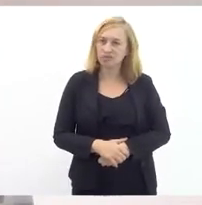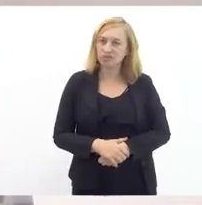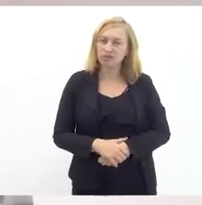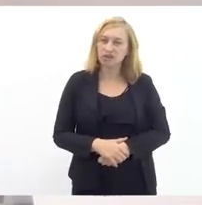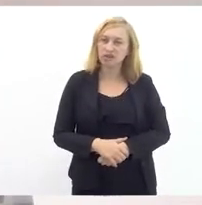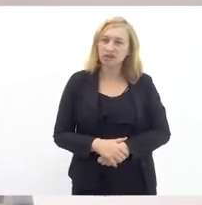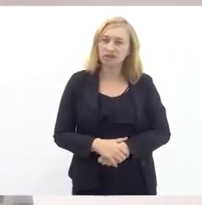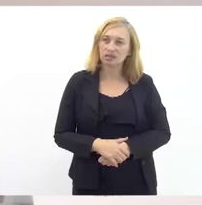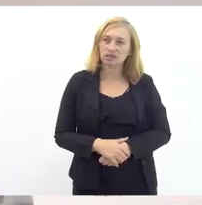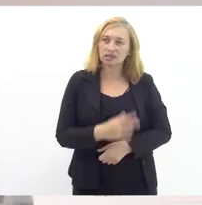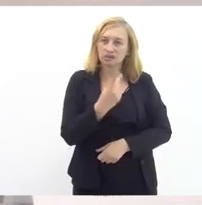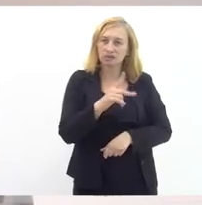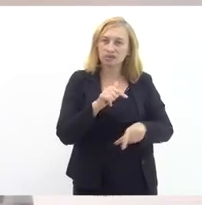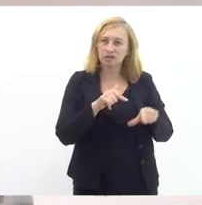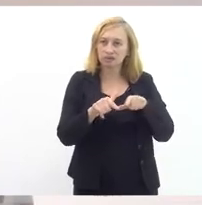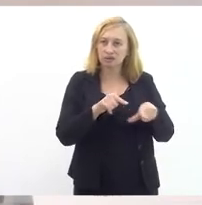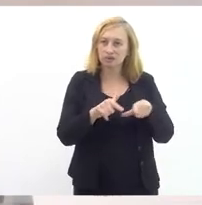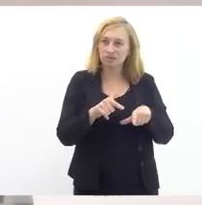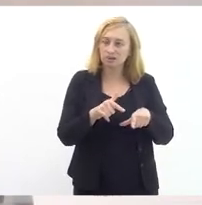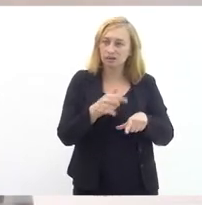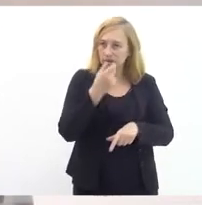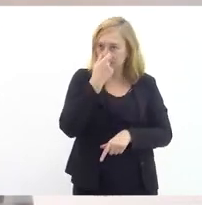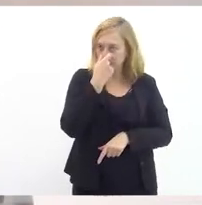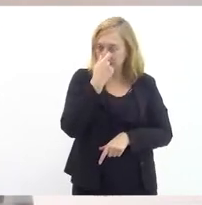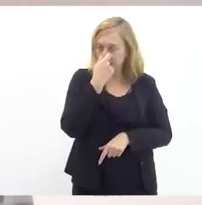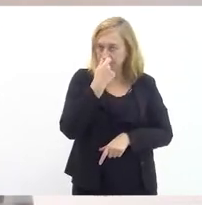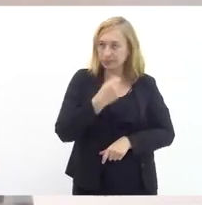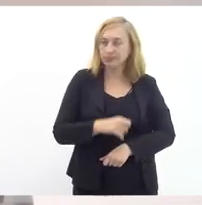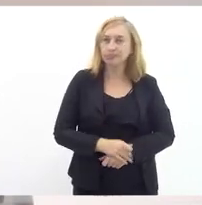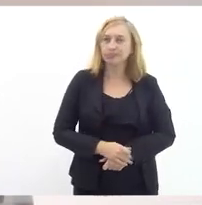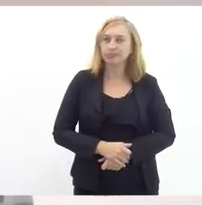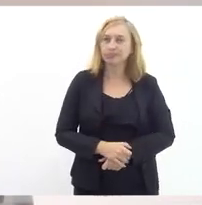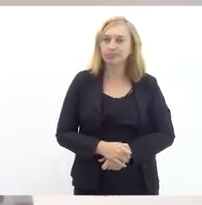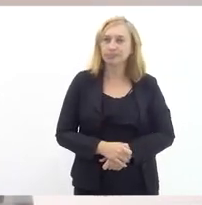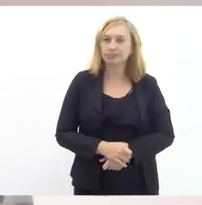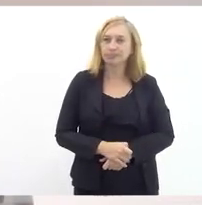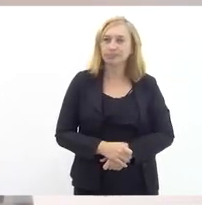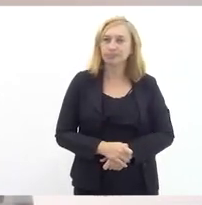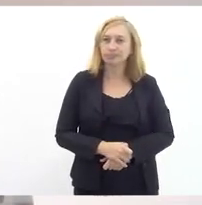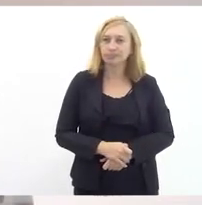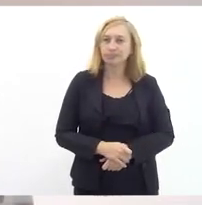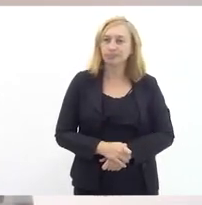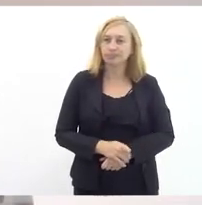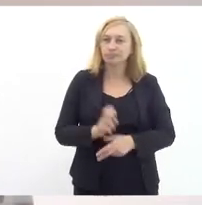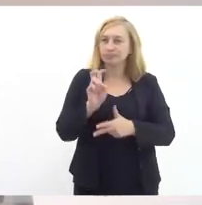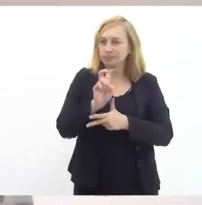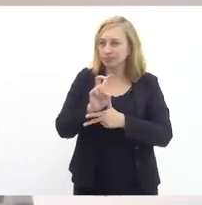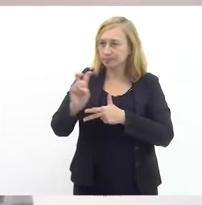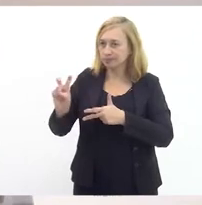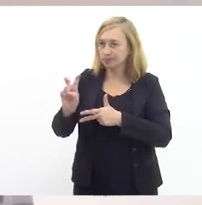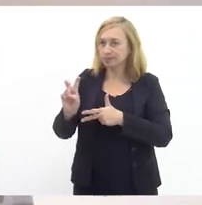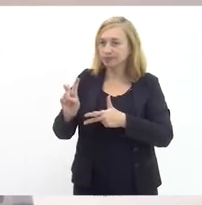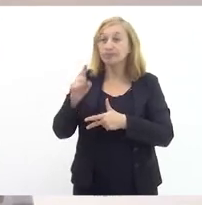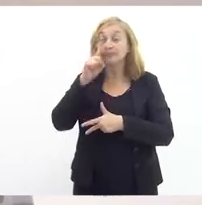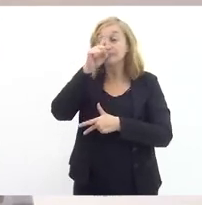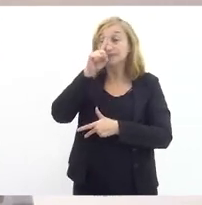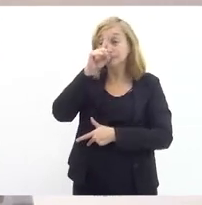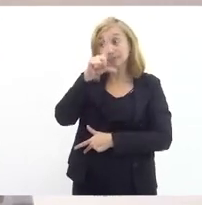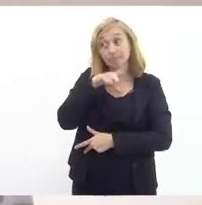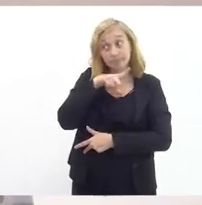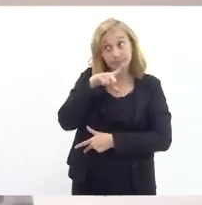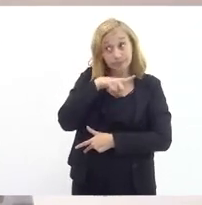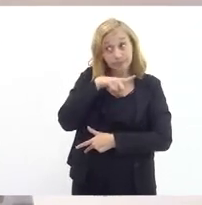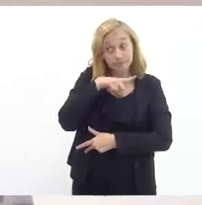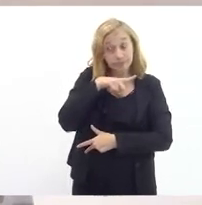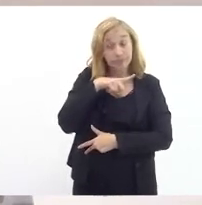da sua missão, sendo solidária à Supervia nos riscos que estão correndo.